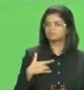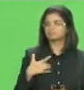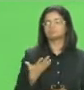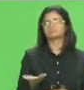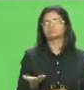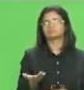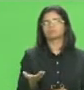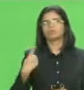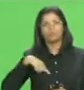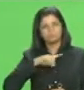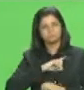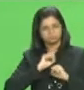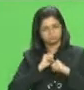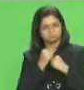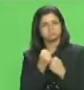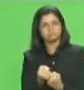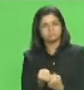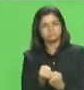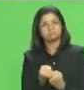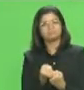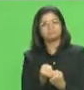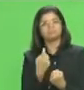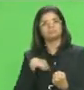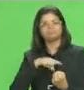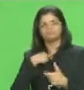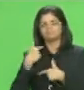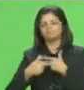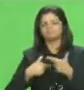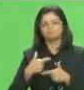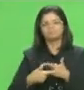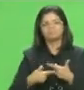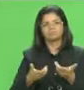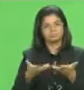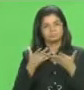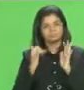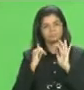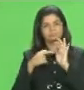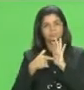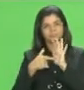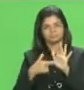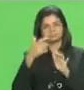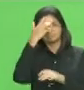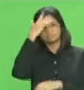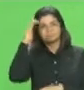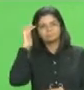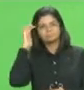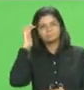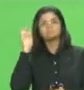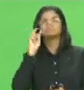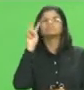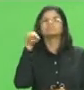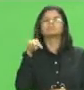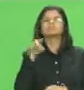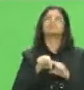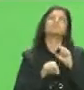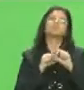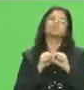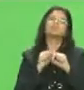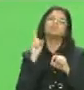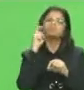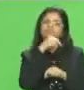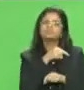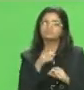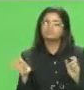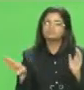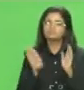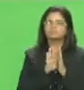O nosso empenho, a nossa dedicação. Mas eu quero dizer para você que está nos assistindo, do quanto foi difícil chegar até